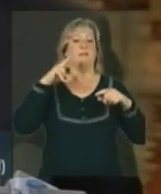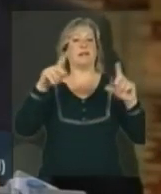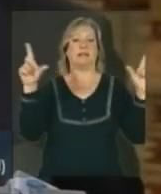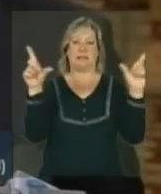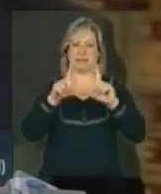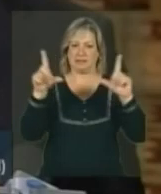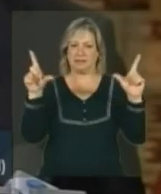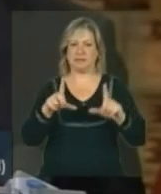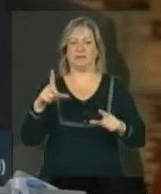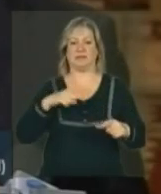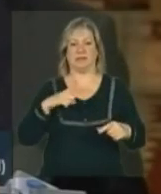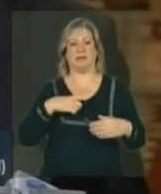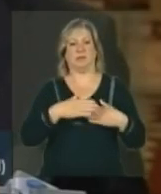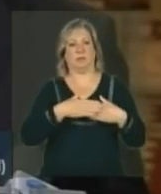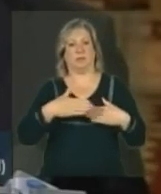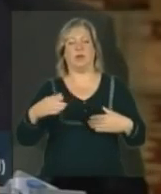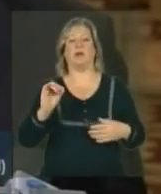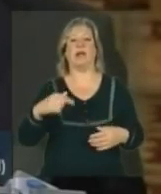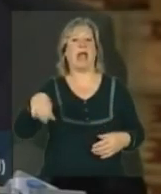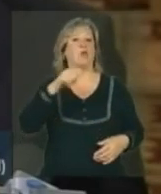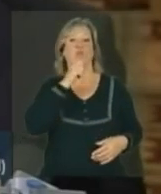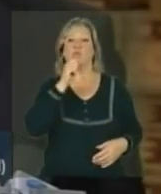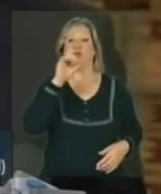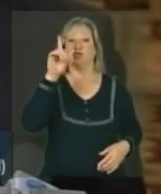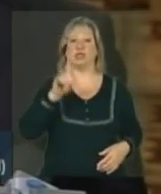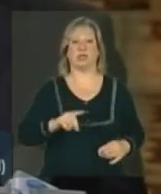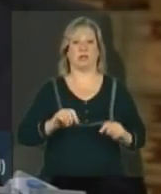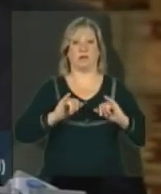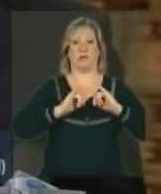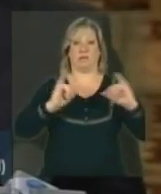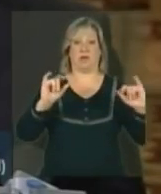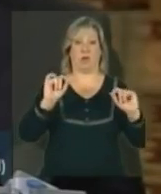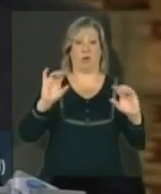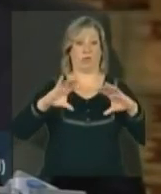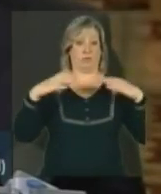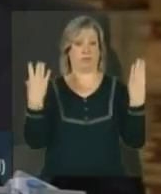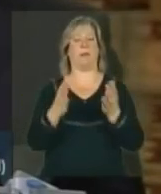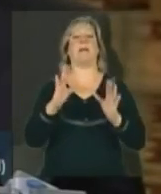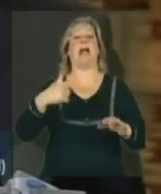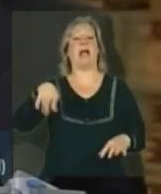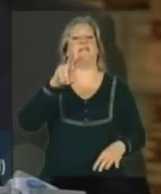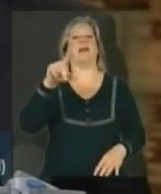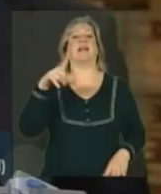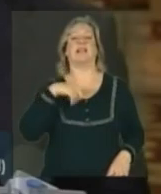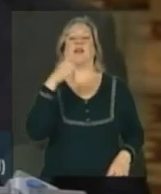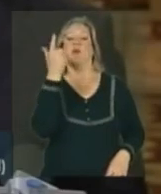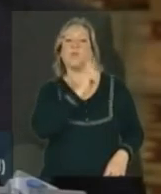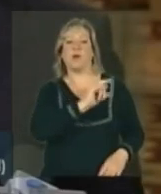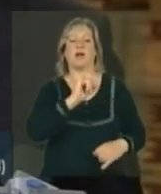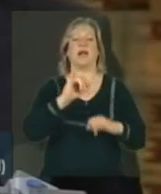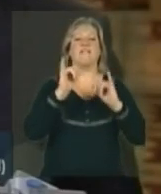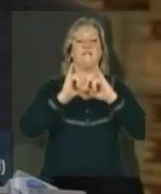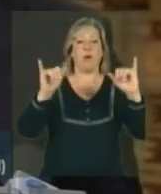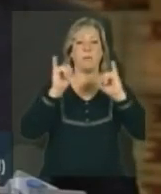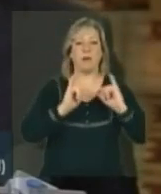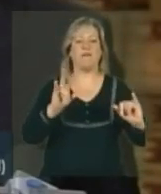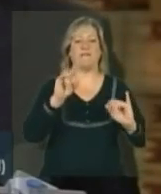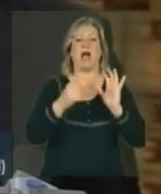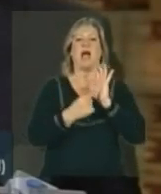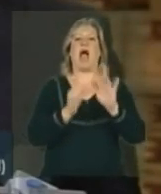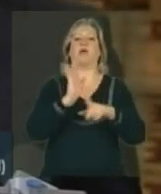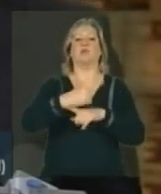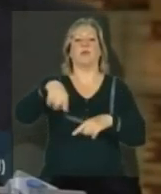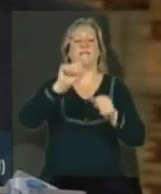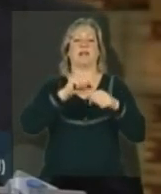que não possuam direitos para transmitir o evento, elas terão acesso a informações que permitirão o trabalho